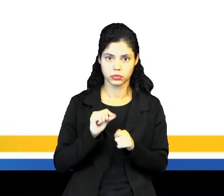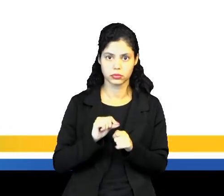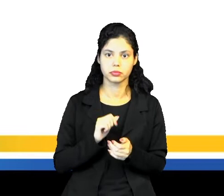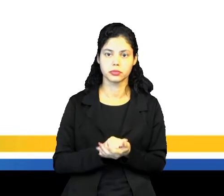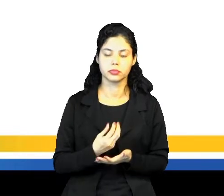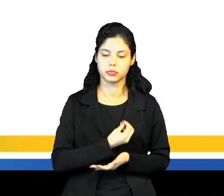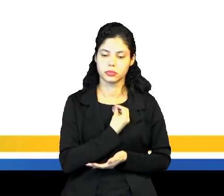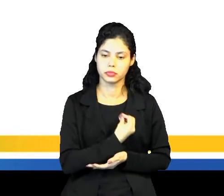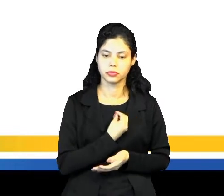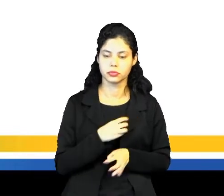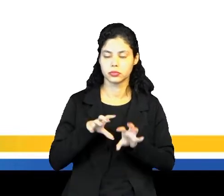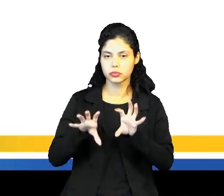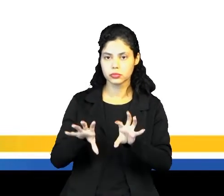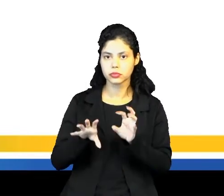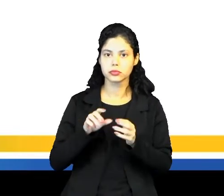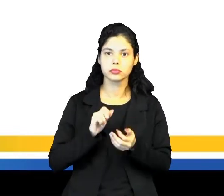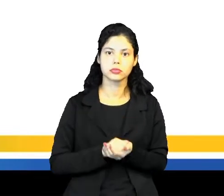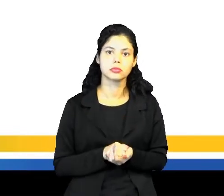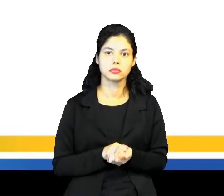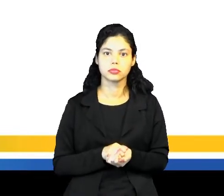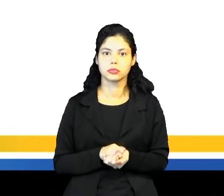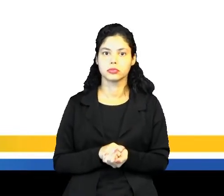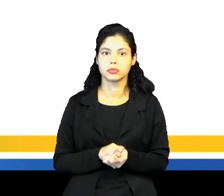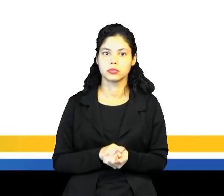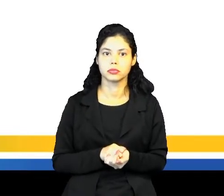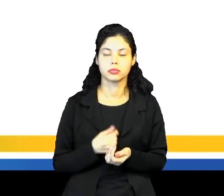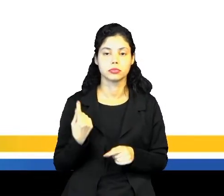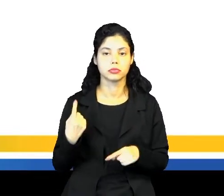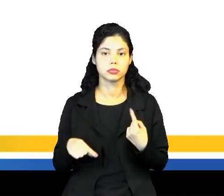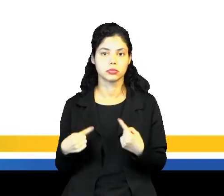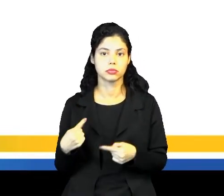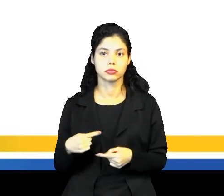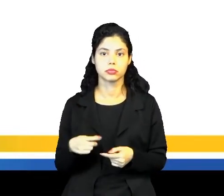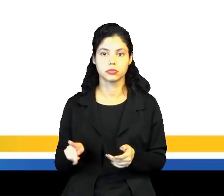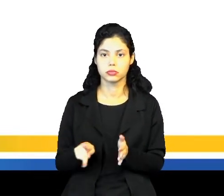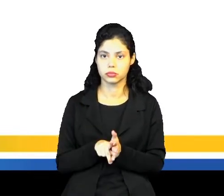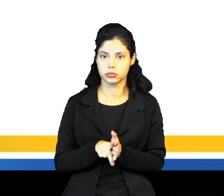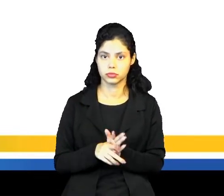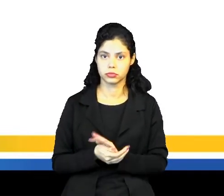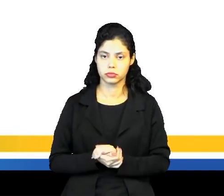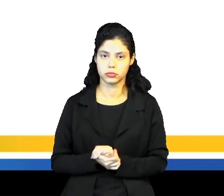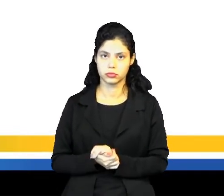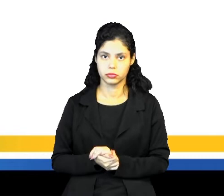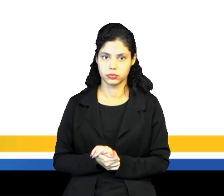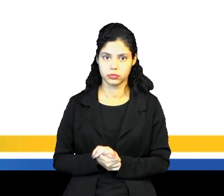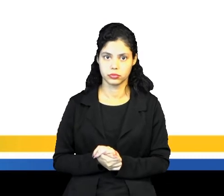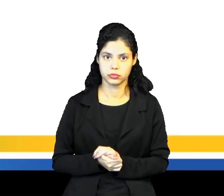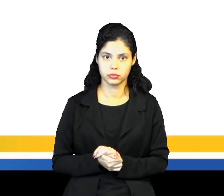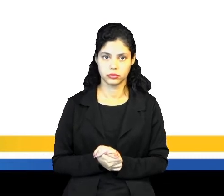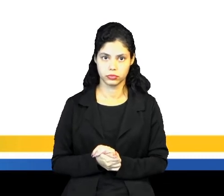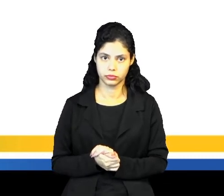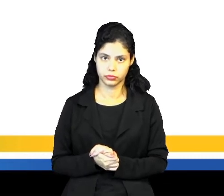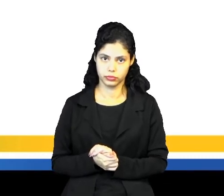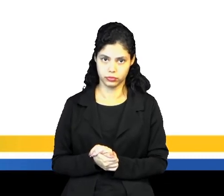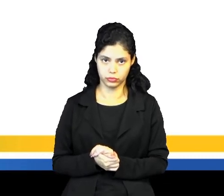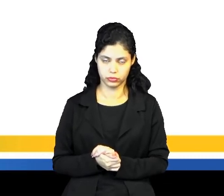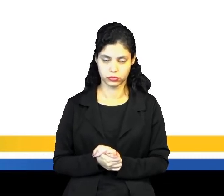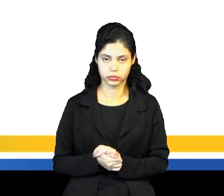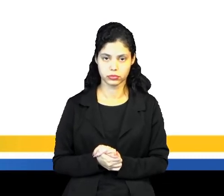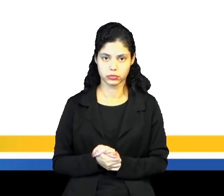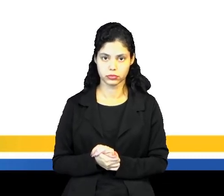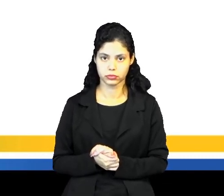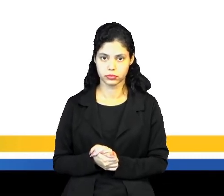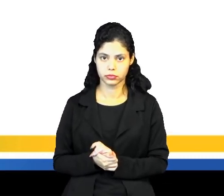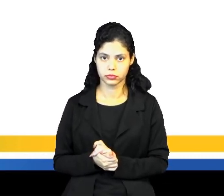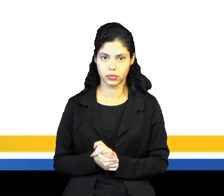ter uma vida assim muito, uma vida politicamente ativa, né? Ocorrente anos depois,